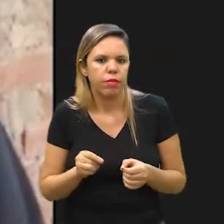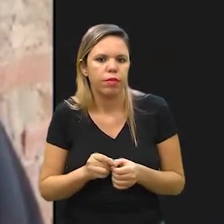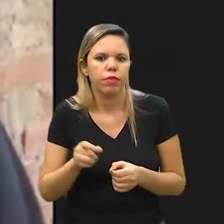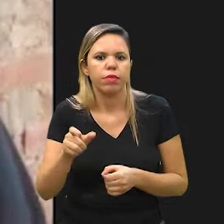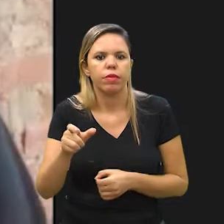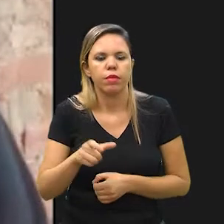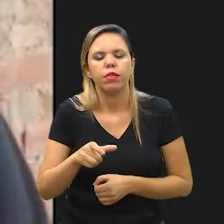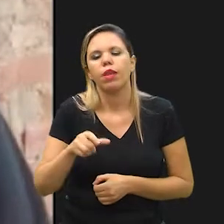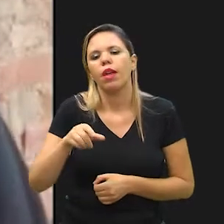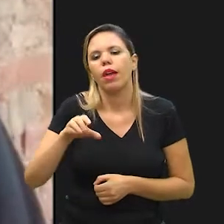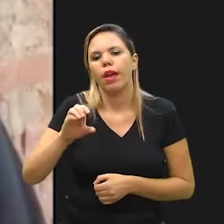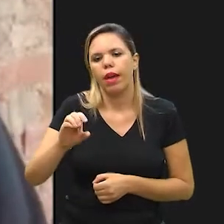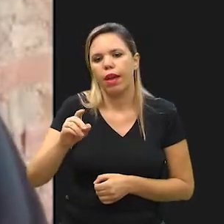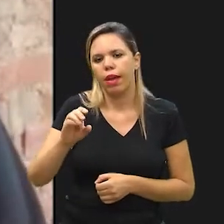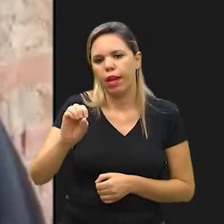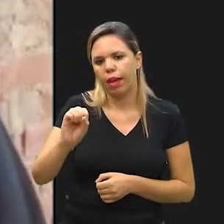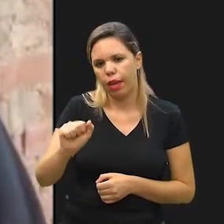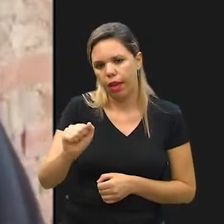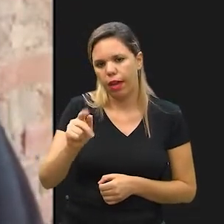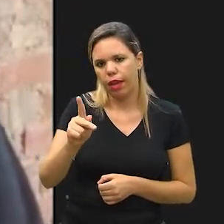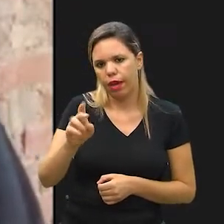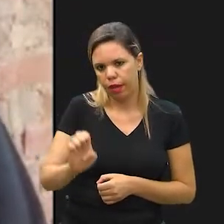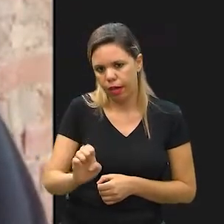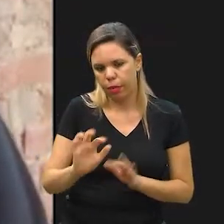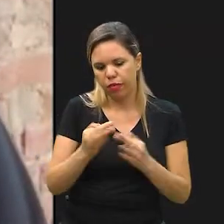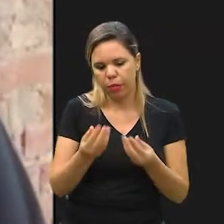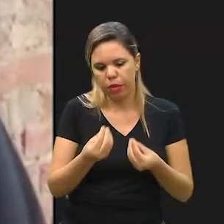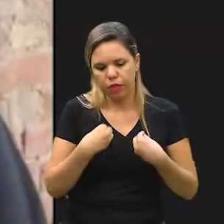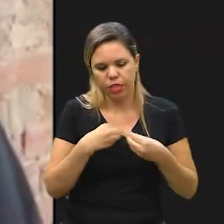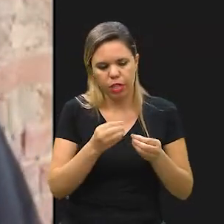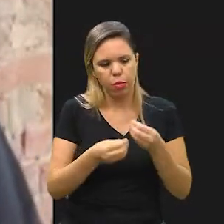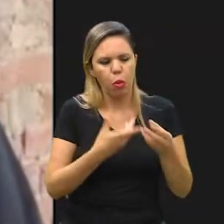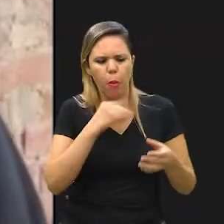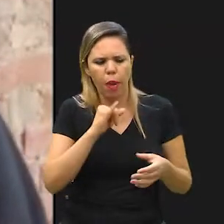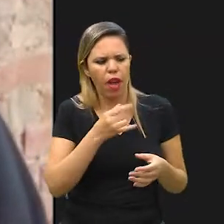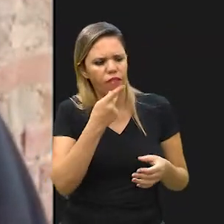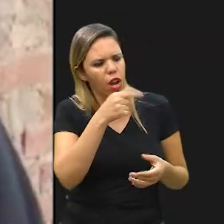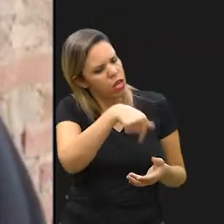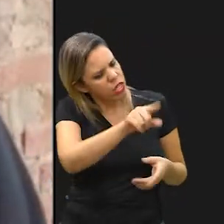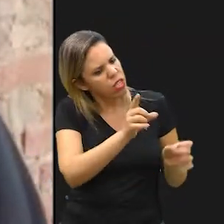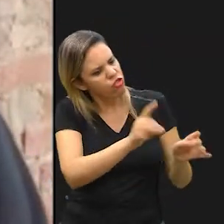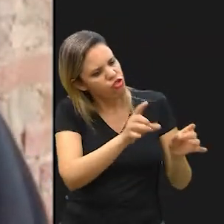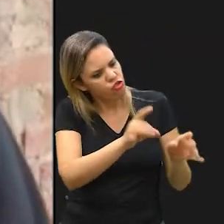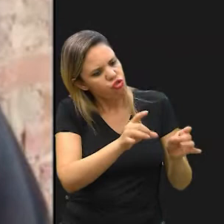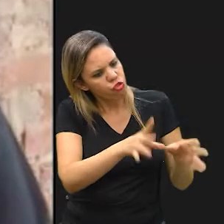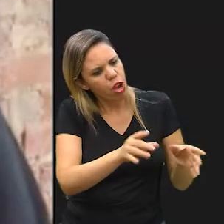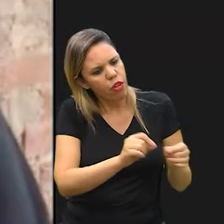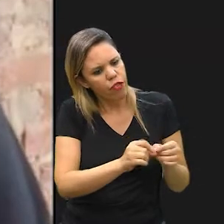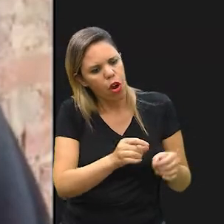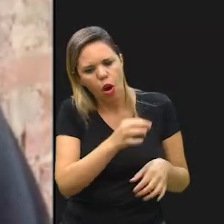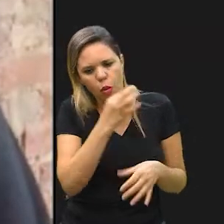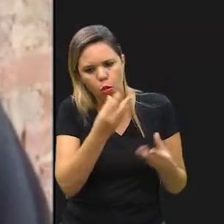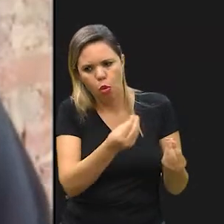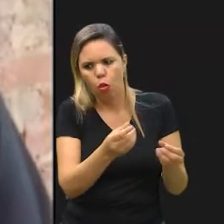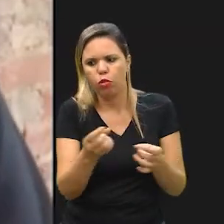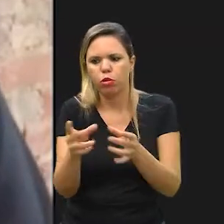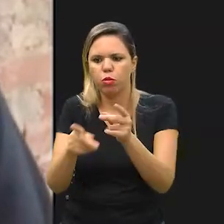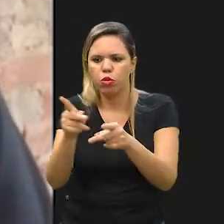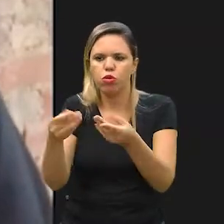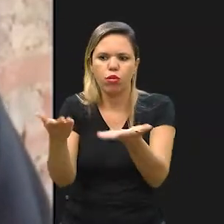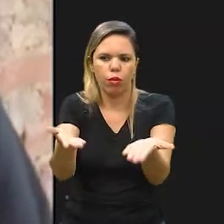amigo, para família. E um dia meu pai sugeriu, ele falou: você devia vender, tá fazendo muito cheesecake para os outros,